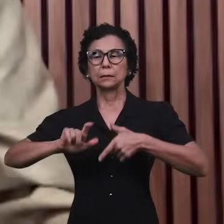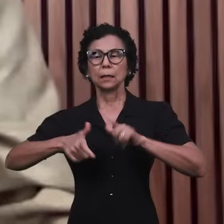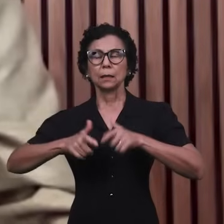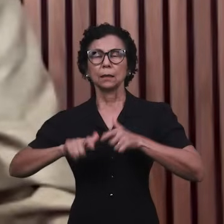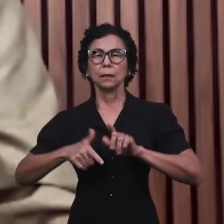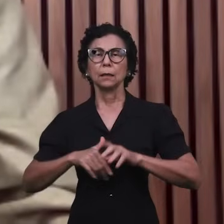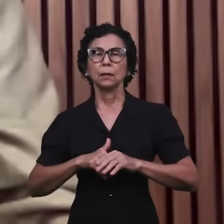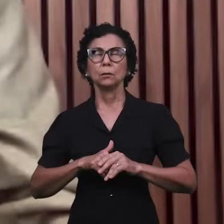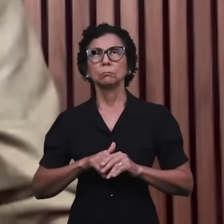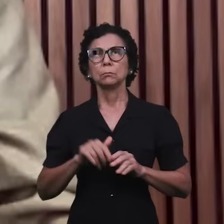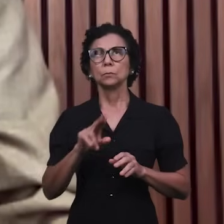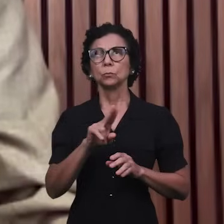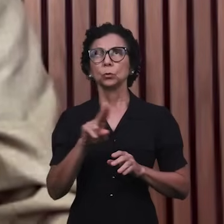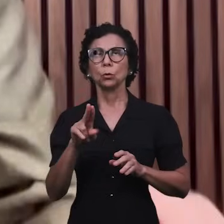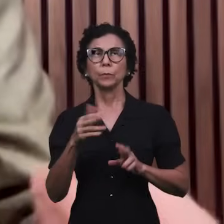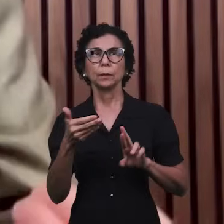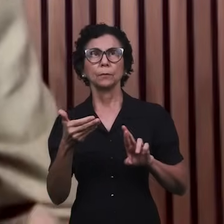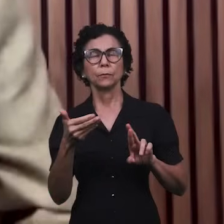dar nome